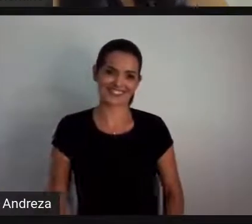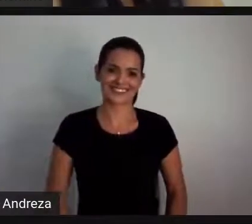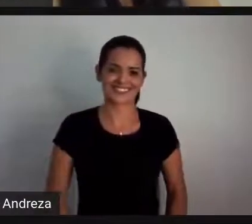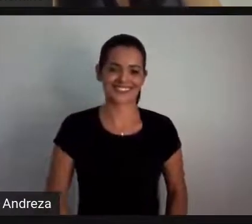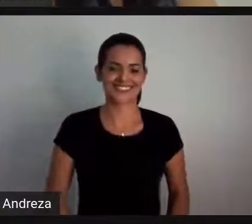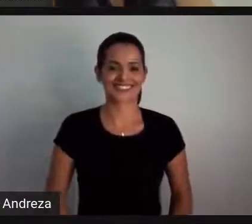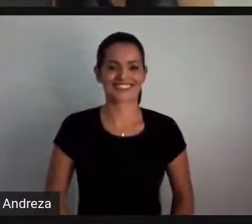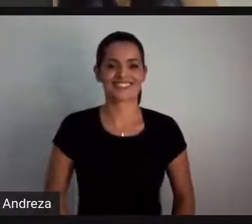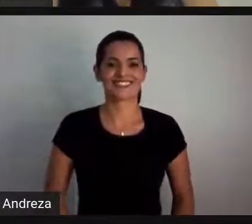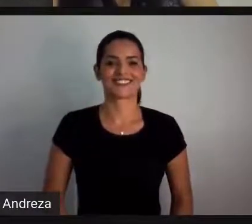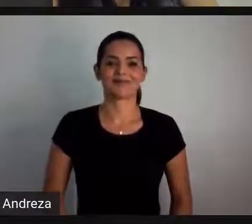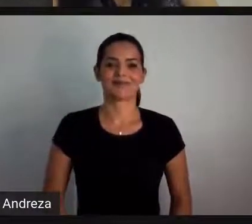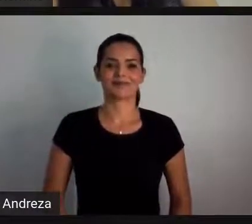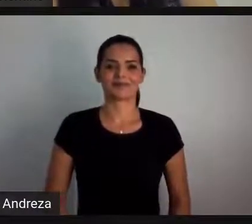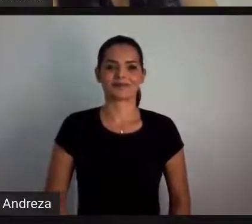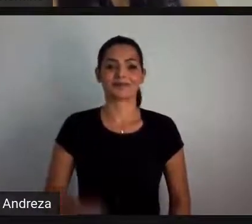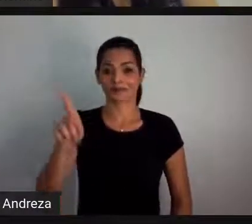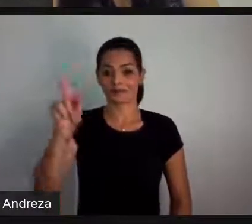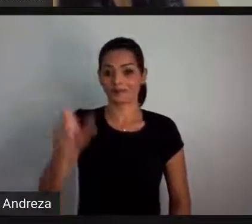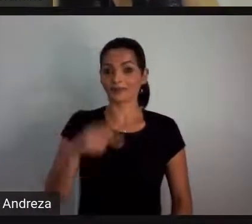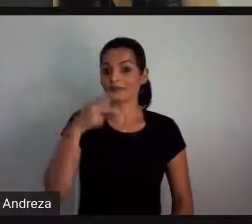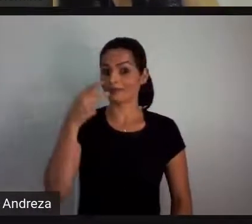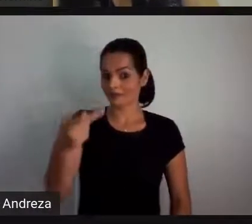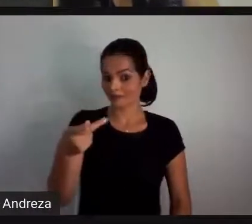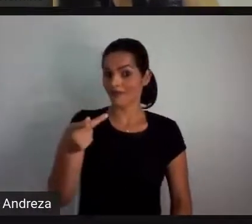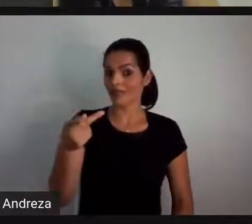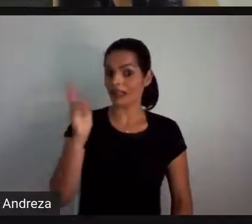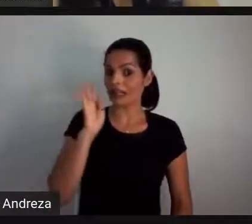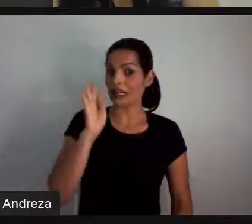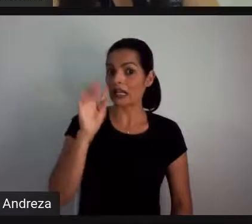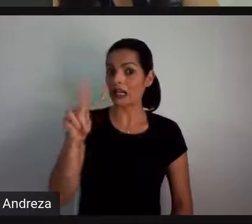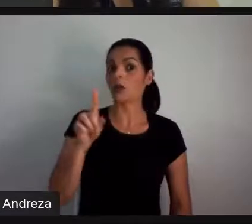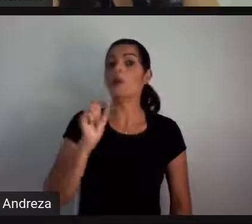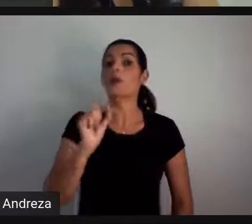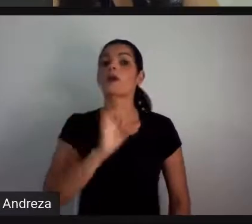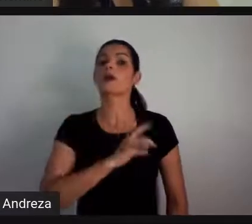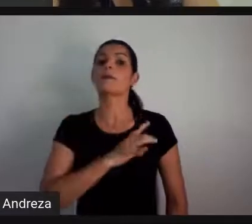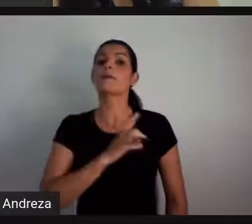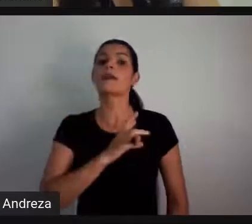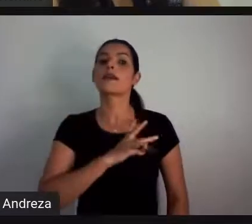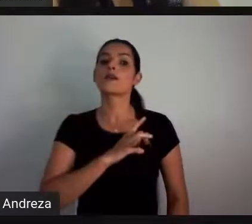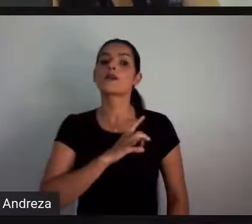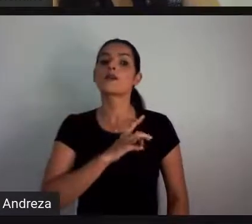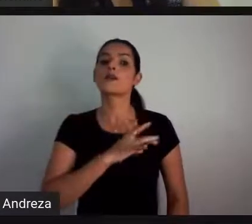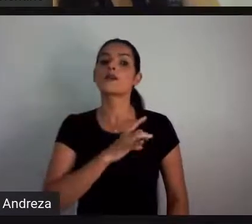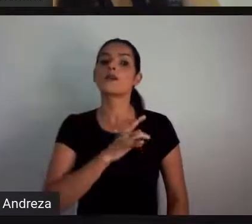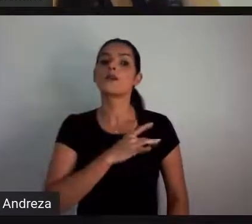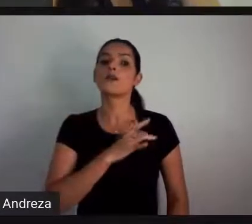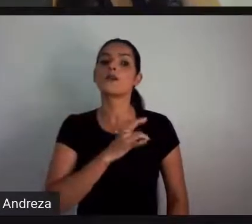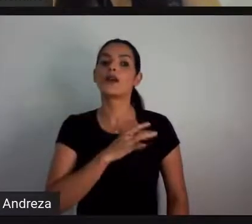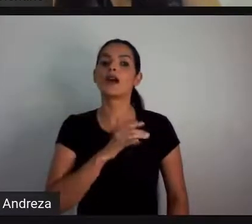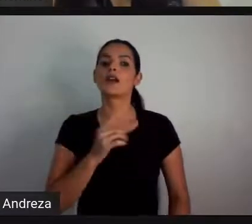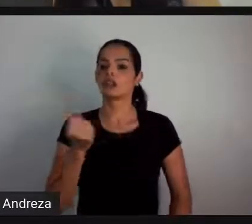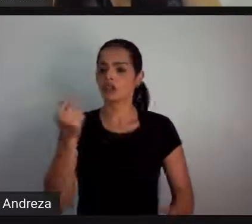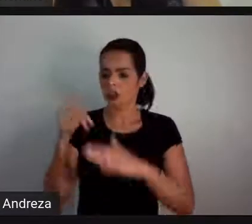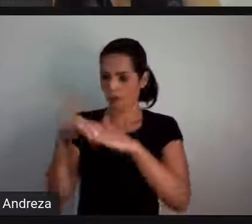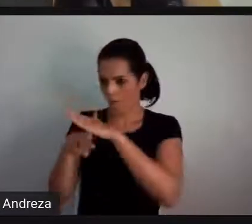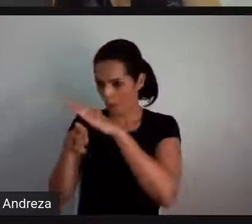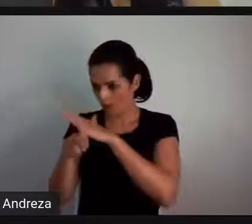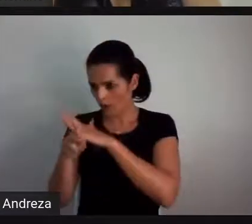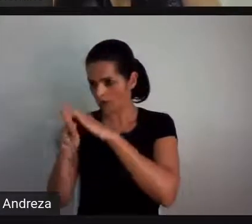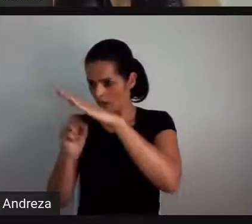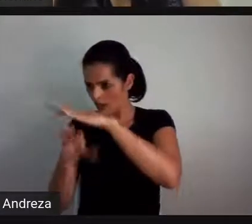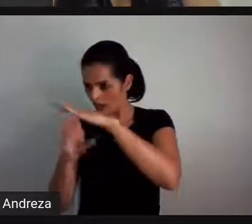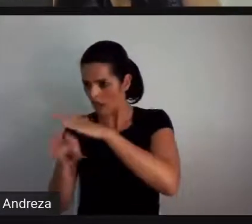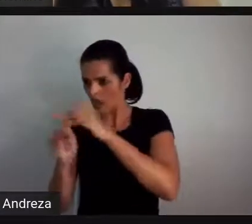notícia. uma coisa que você falou que eu achei interessante é essa questão do medo, né, que a gente vê bastante, não só da poupança para outras modalidades de